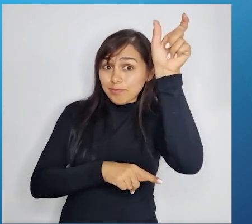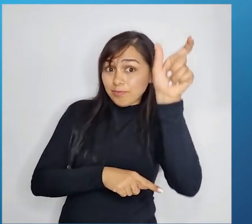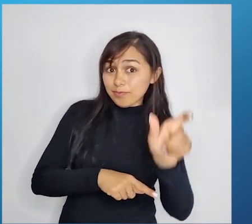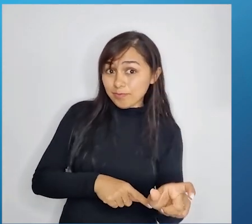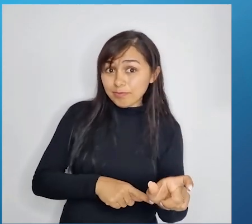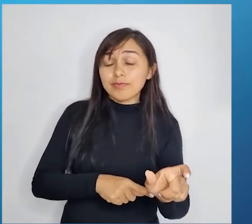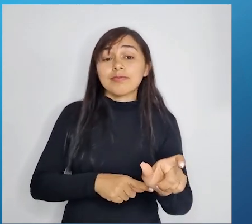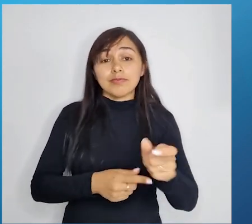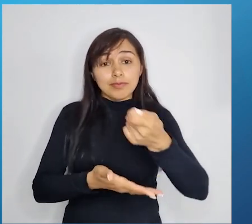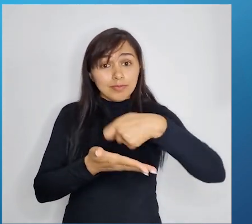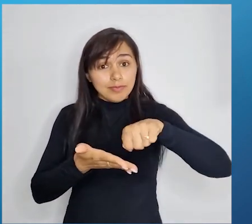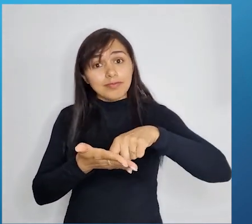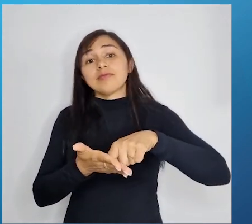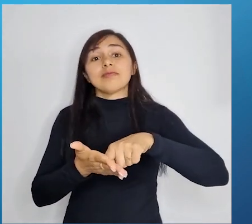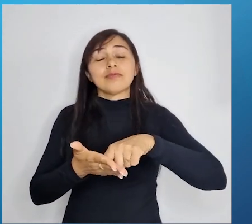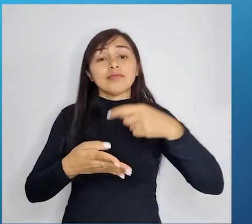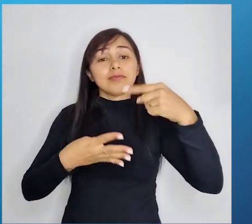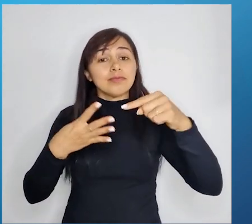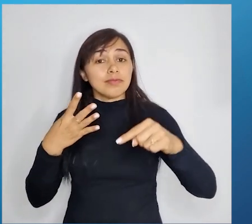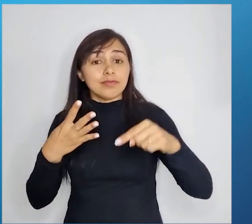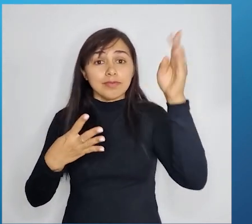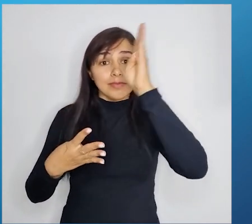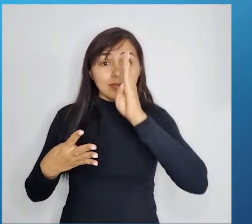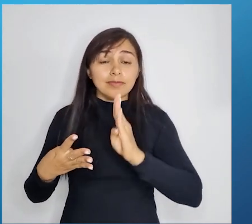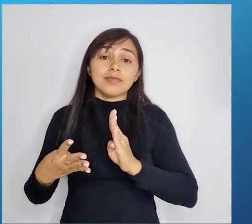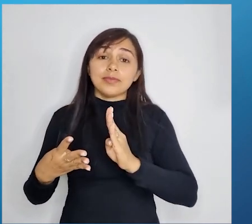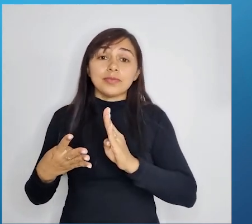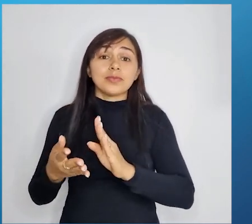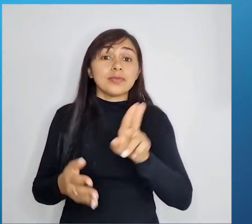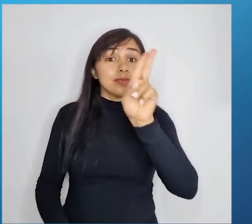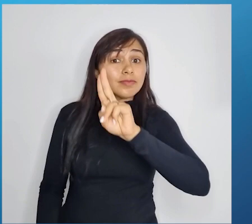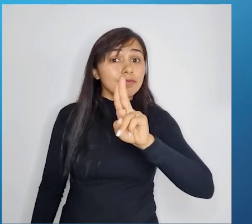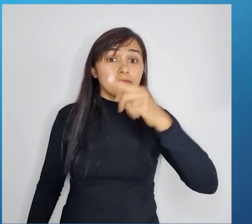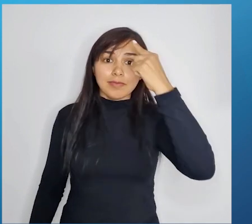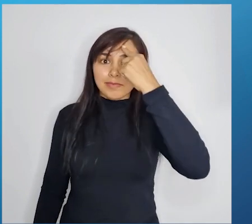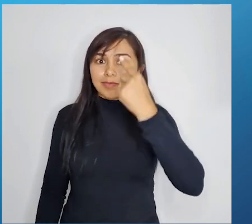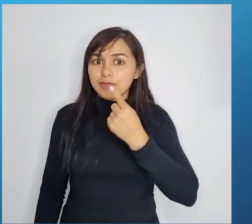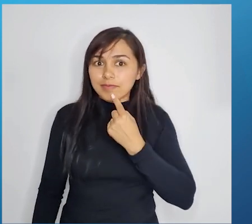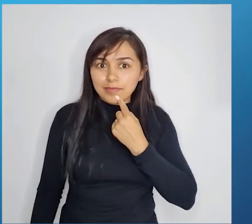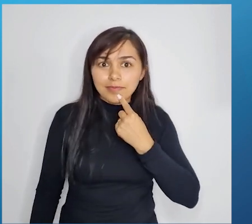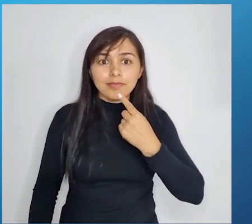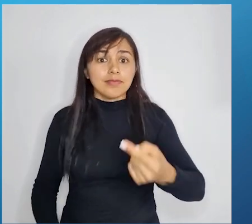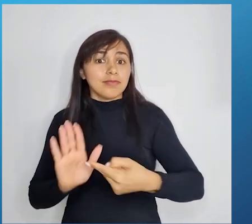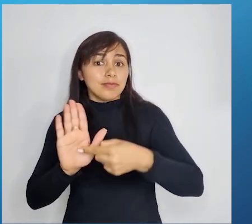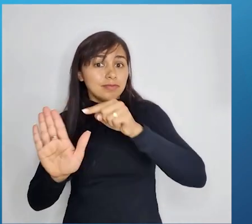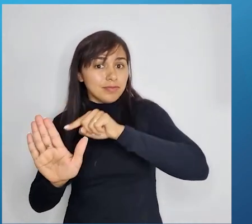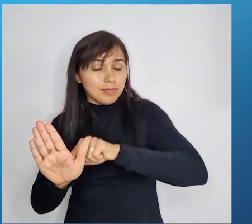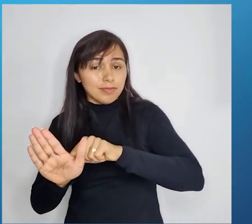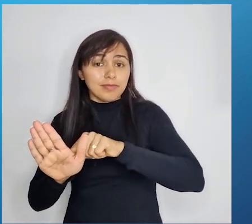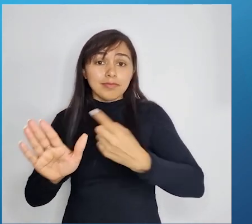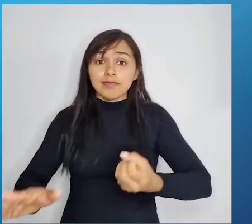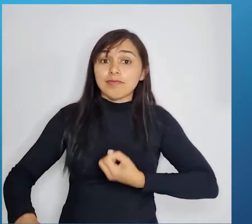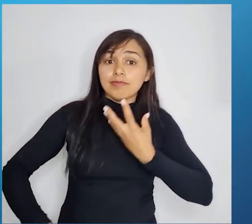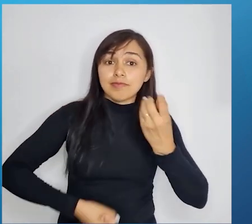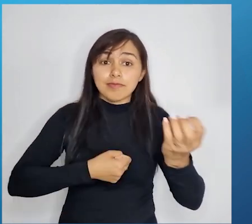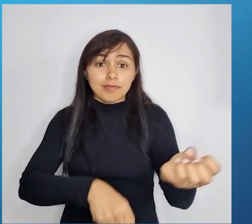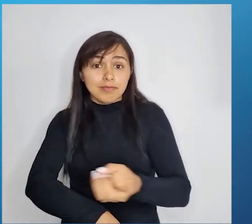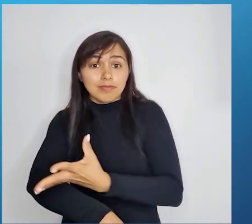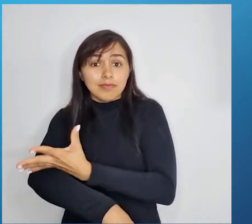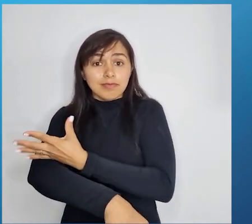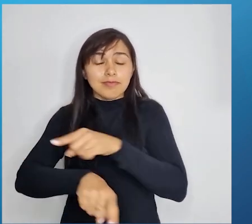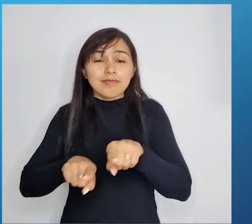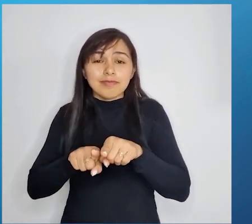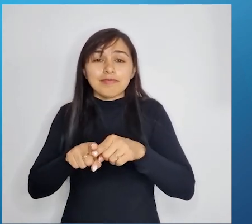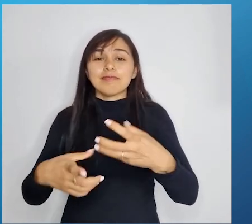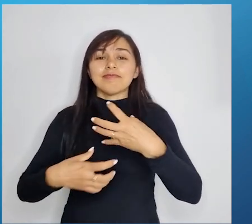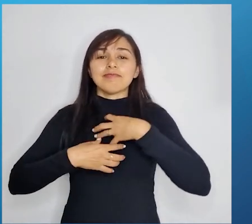simbolistas brasileiros exploravam símbolos, metáforas e imagens sensoriais para expressar emoções,